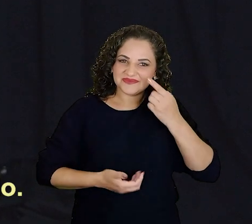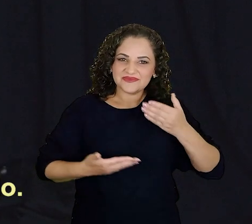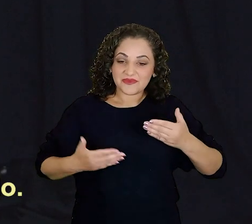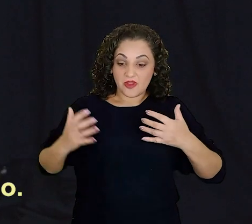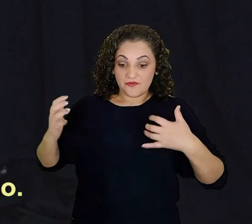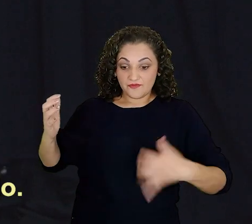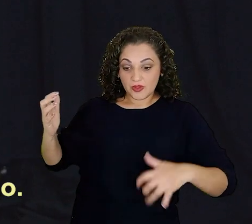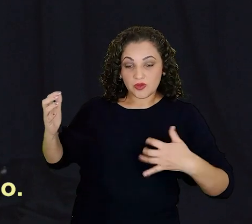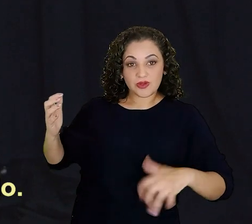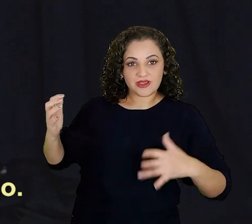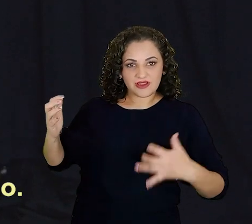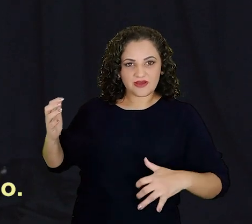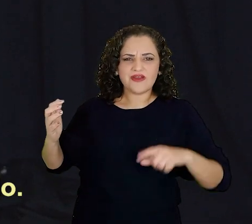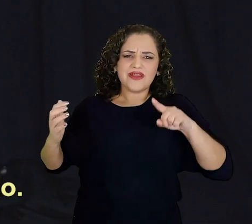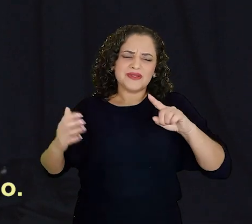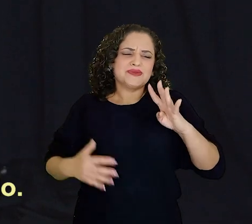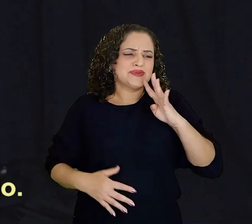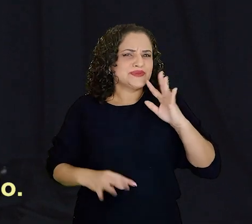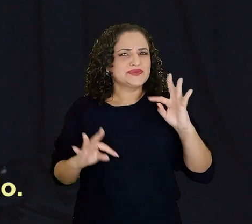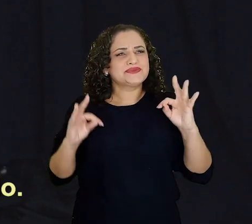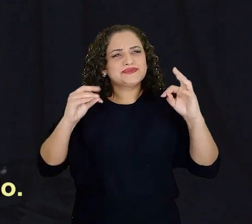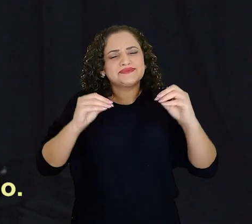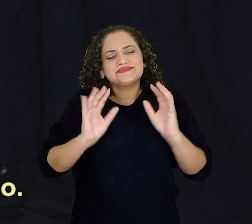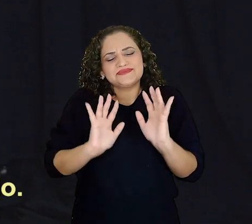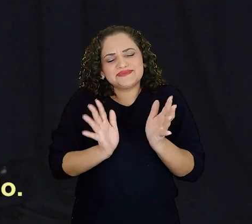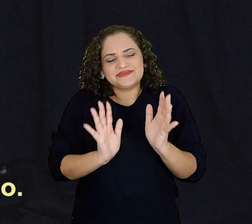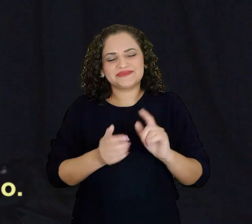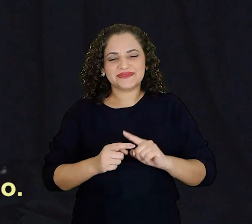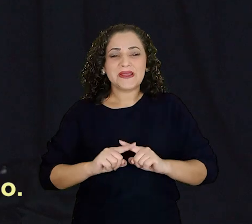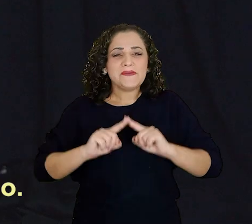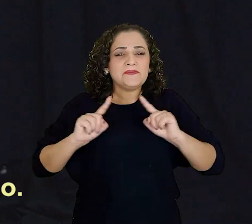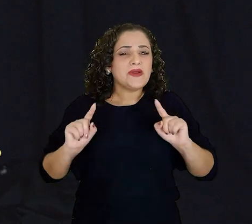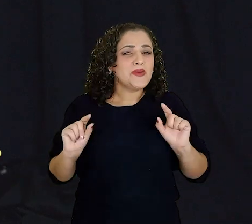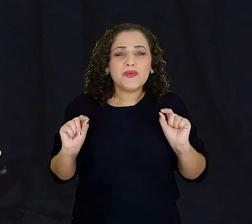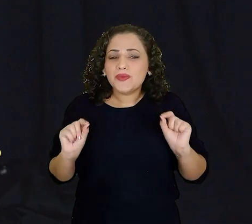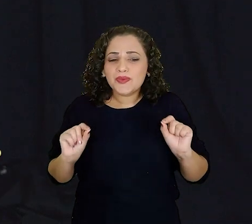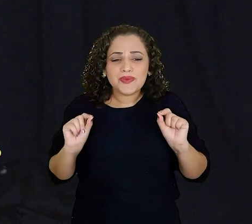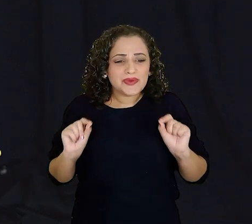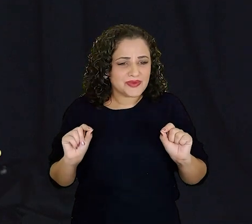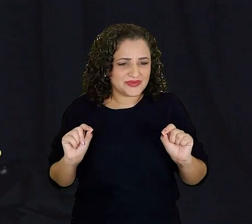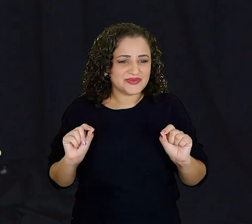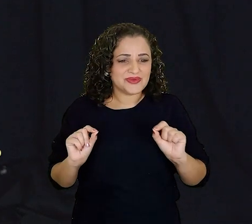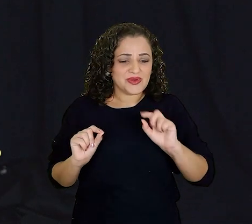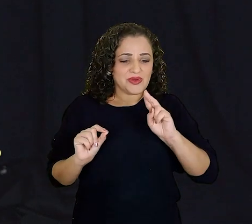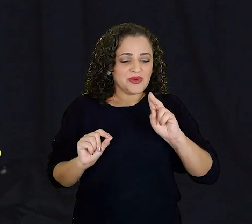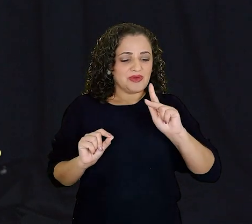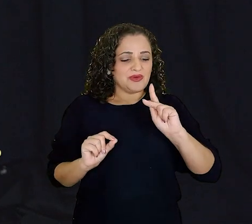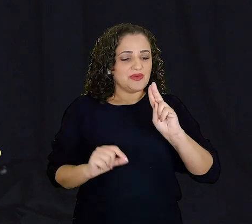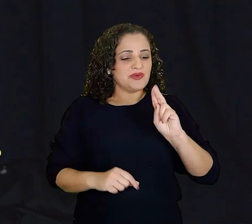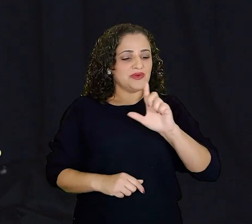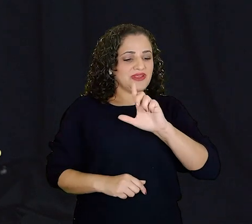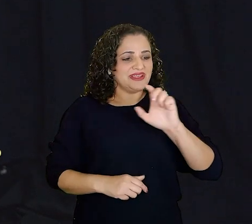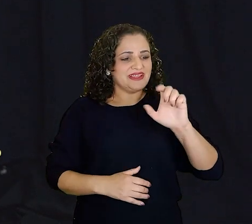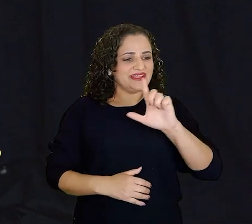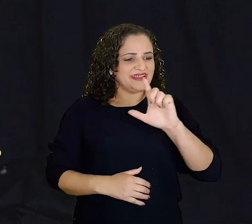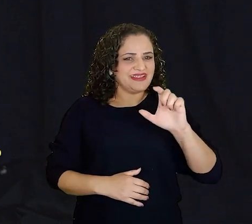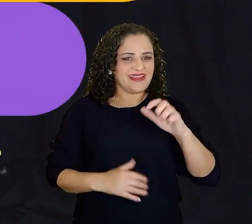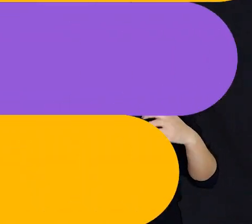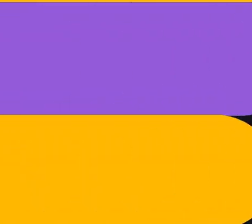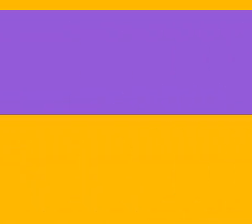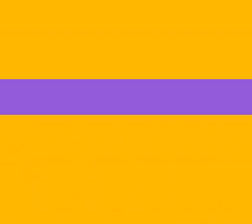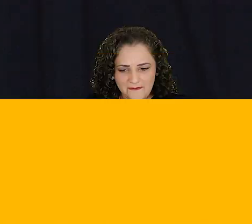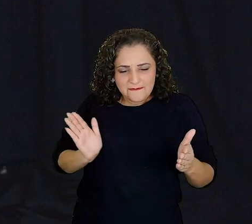Tenho aqui comigo um violão, que é um instrumento bem conhecido por todo mundo. Mas afinal de contas, o que é um ukulele?